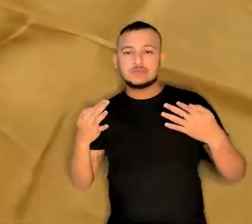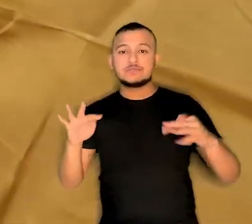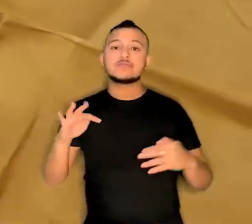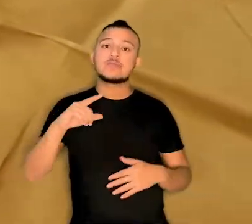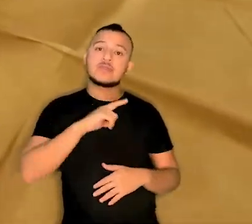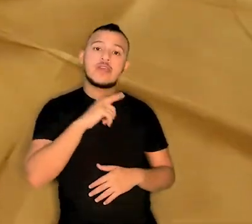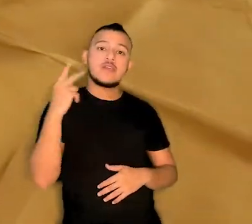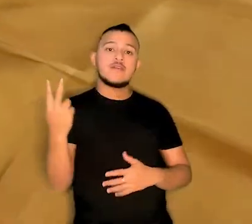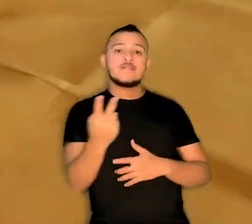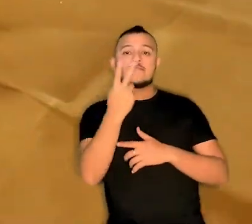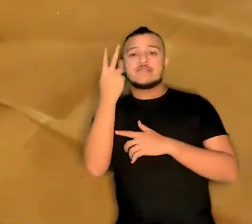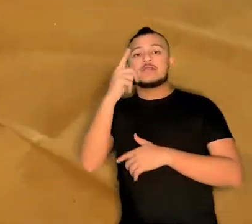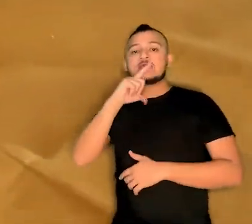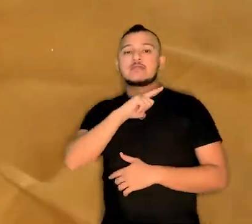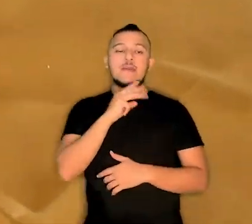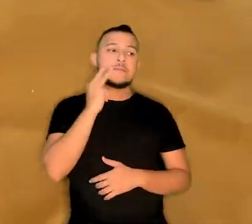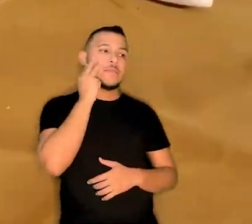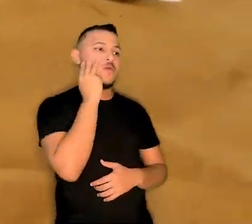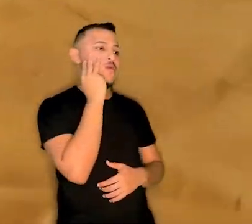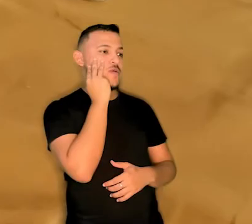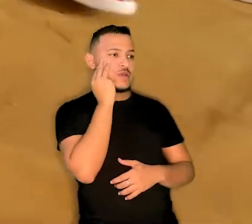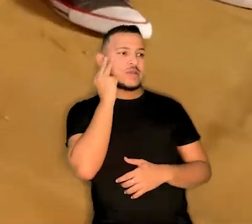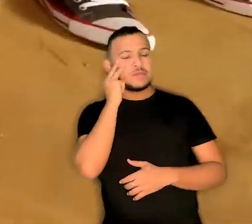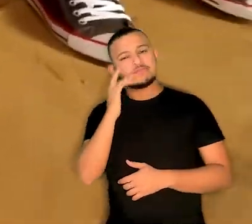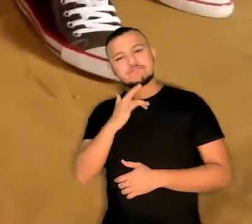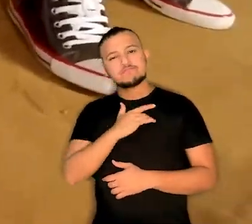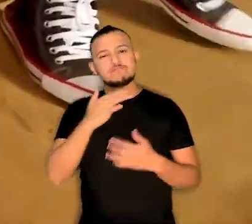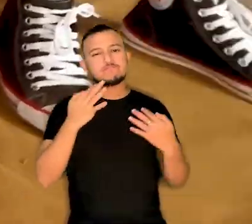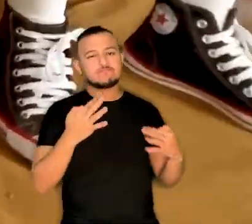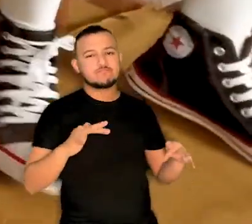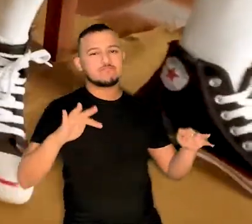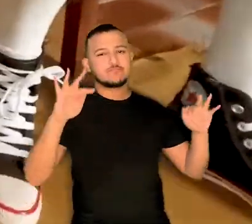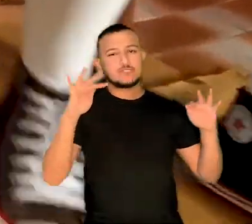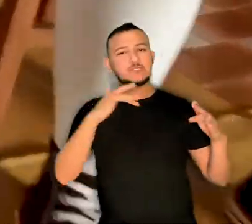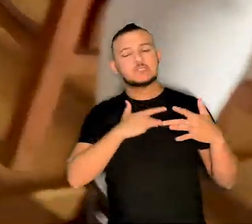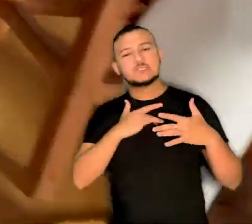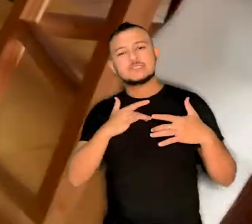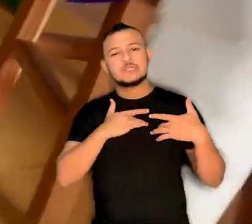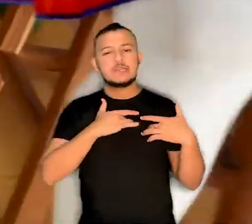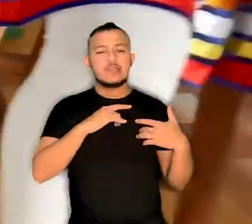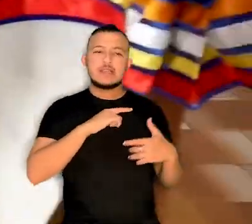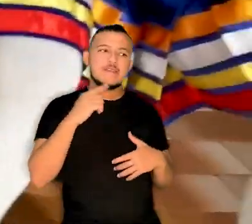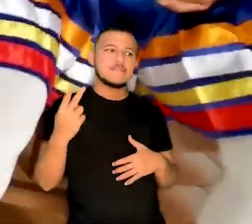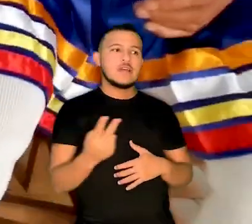Tenho valor, eu tenho memória. Meu peito, meu coração